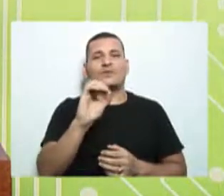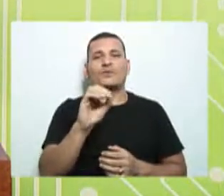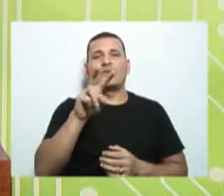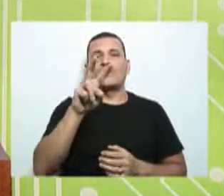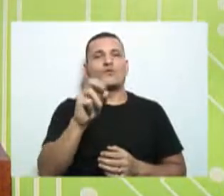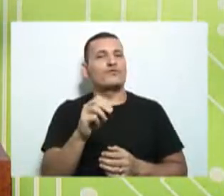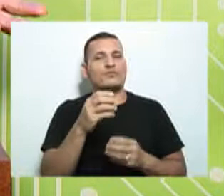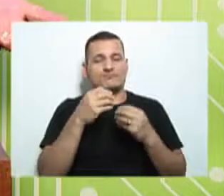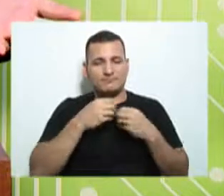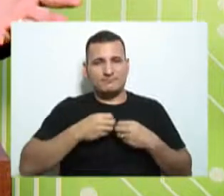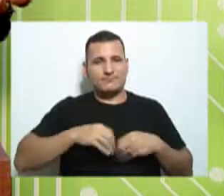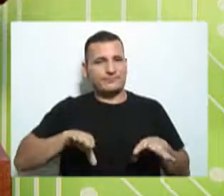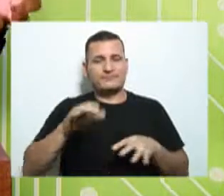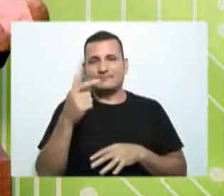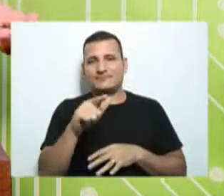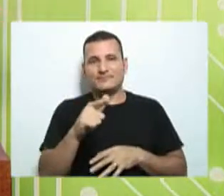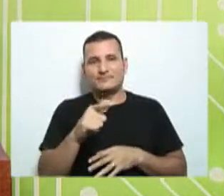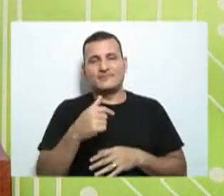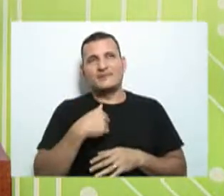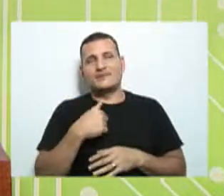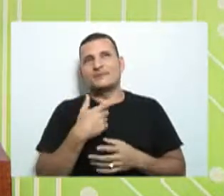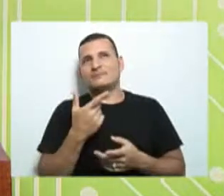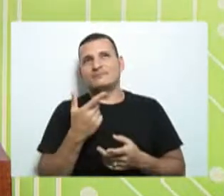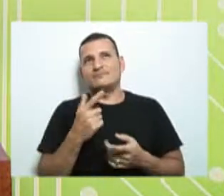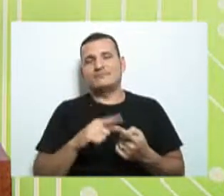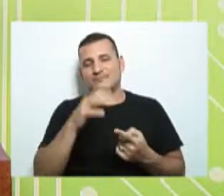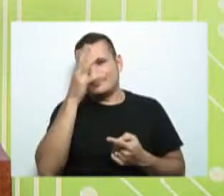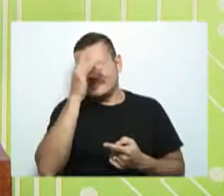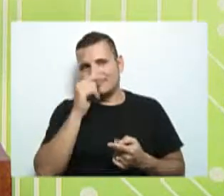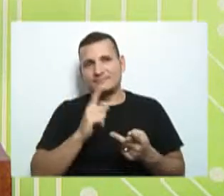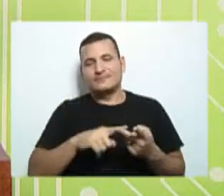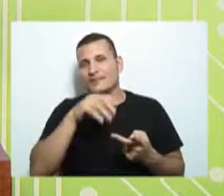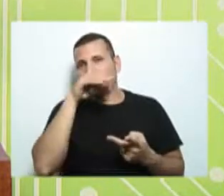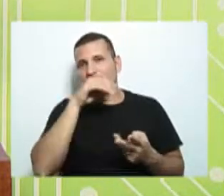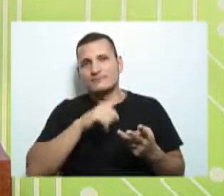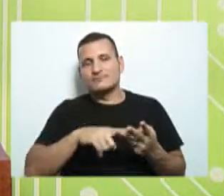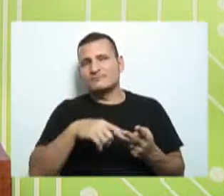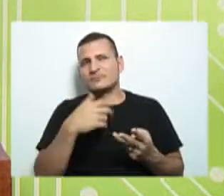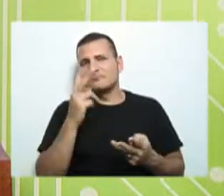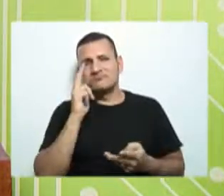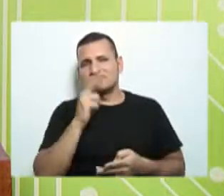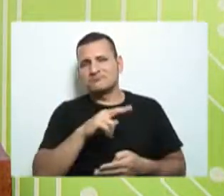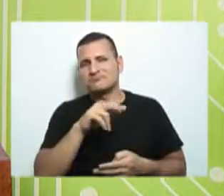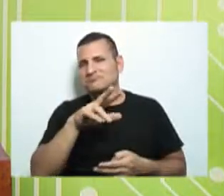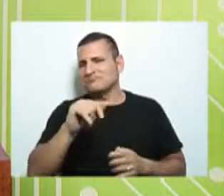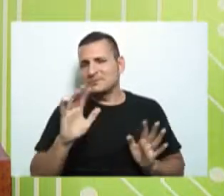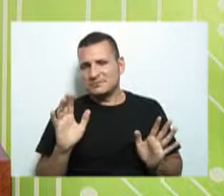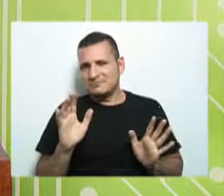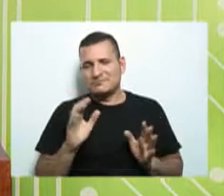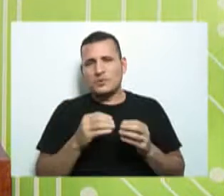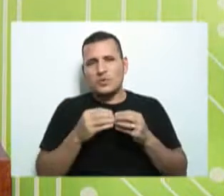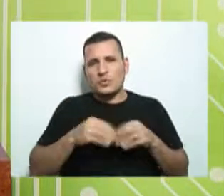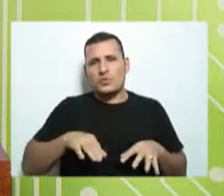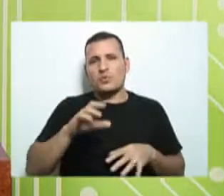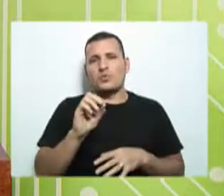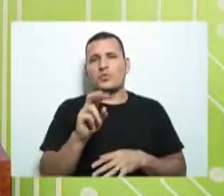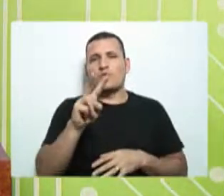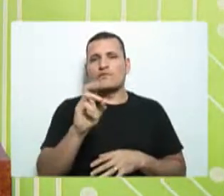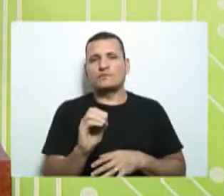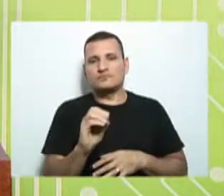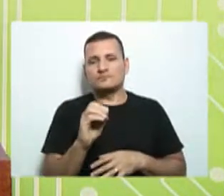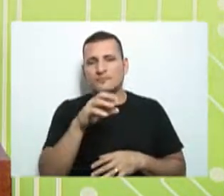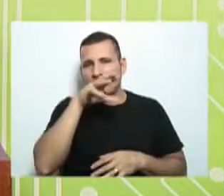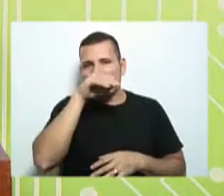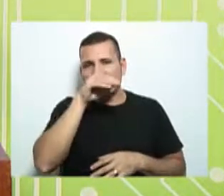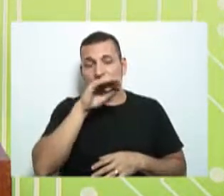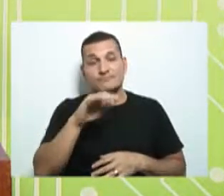crio galinha, eu crio pato, eu crio peru, eu crio um monte de coisa. E até hoje não vi um galo botar um ovo, não vi uma galinha. Galinha eu já vi, né? Não vi um pato botar ovo.